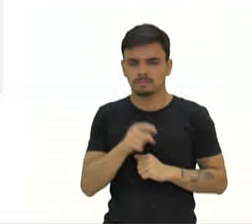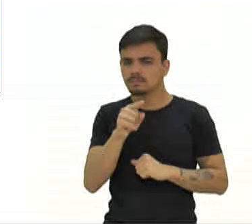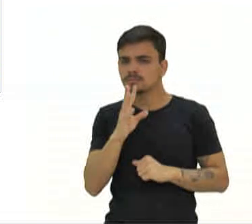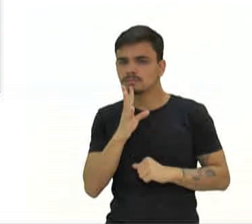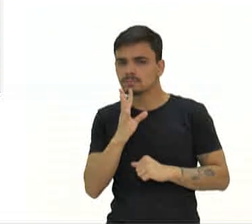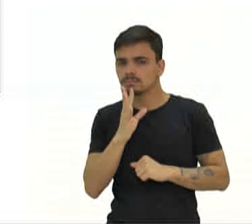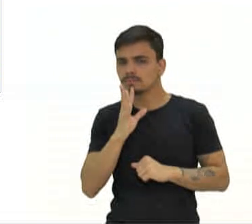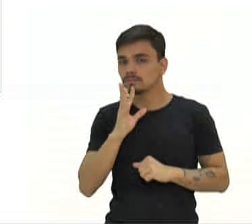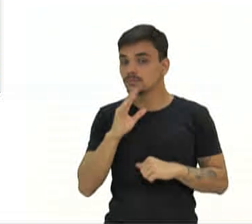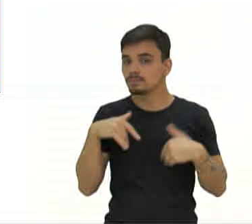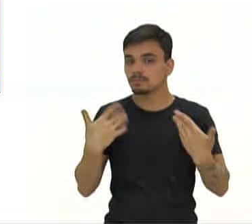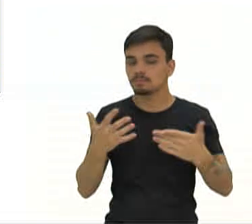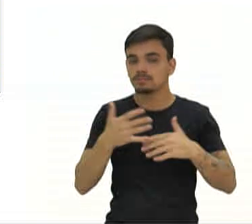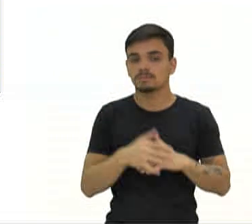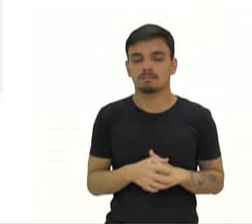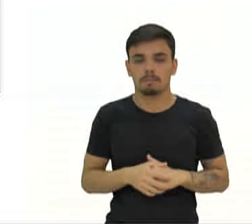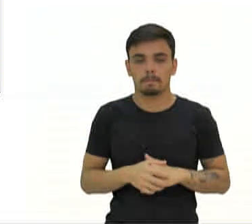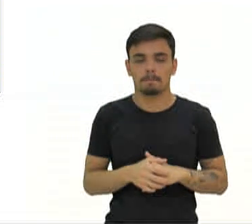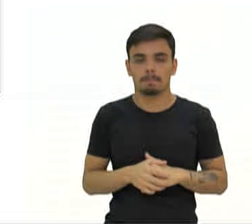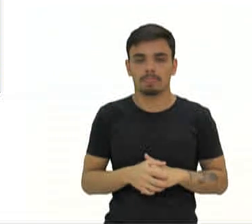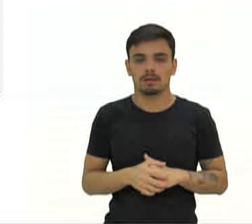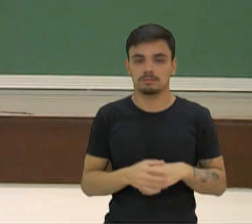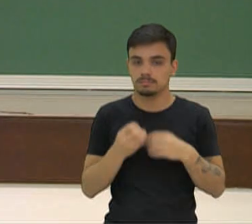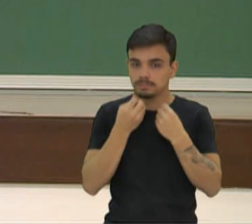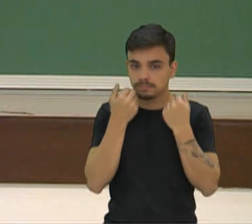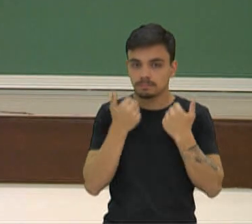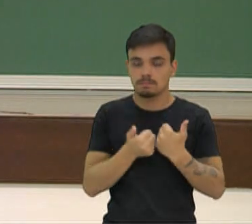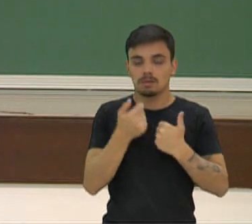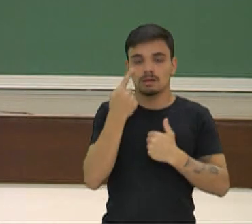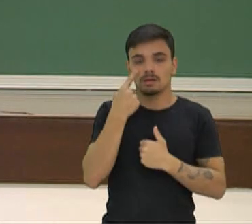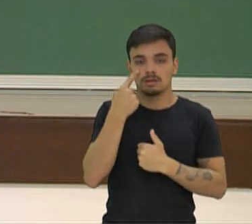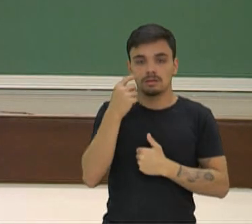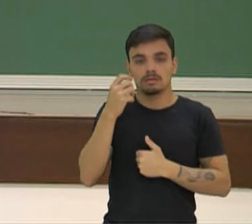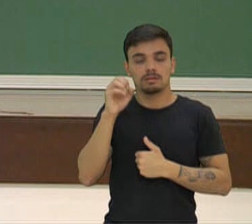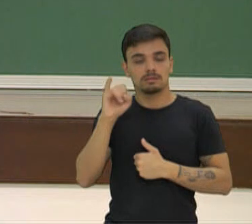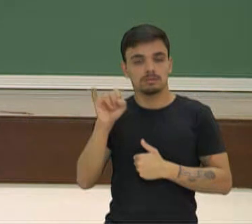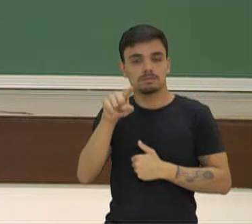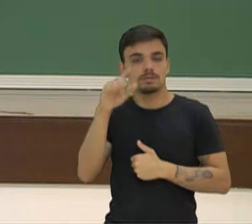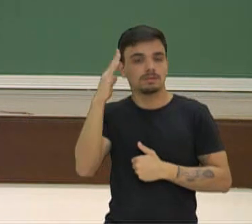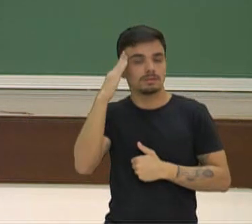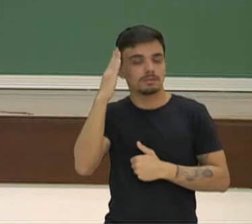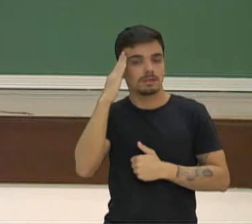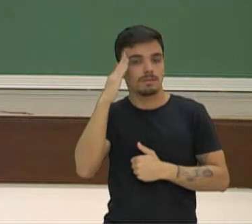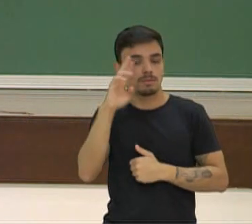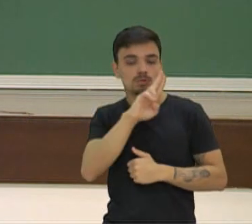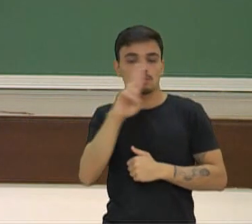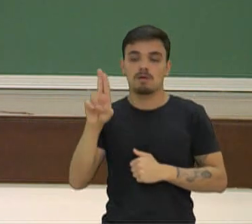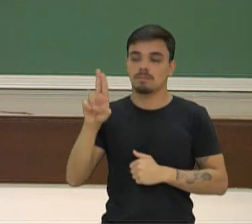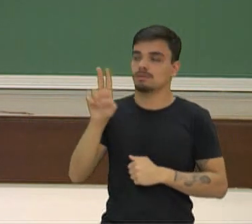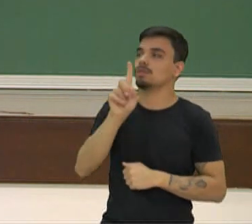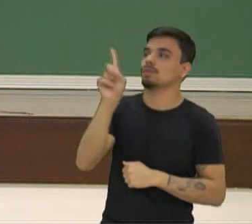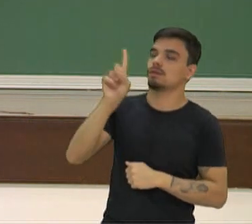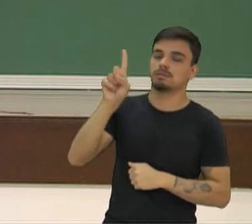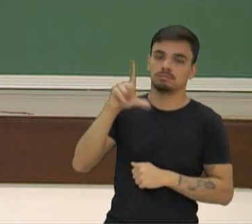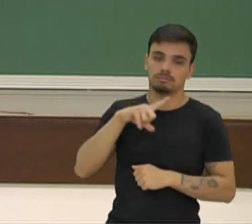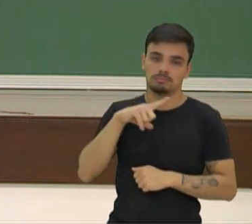Conhece? Vamos lá? Então, muito bem. Veja aí se você sabe qual é o nome que você dá para esse